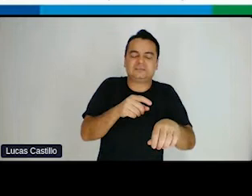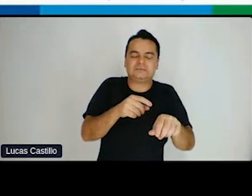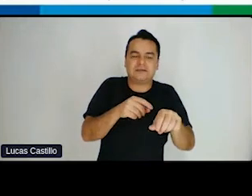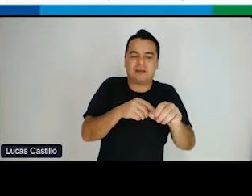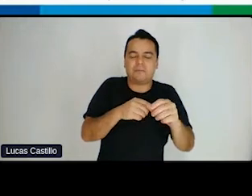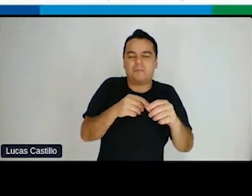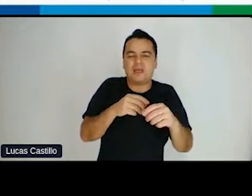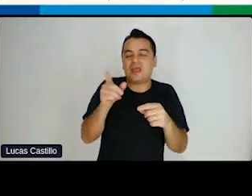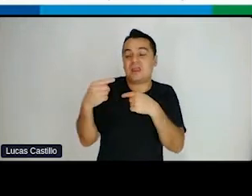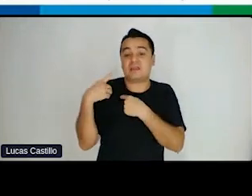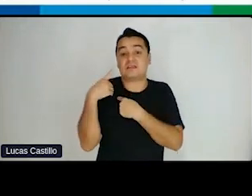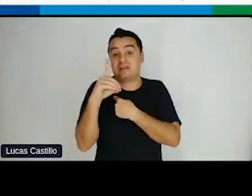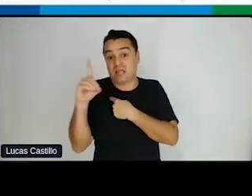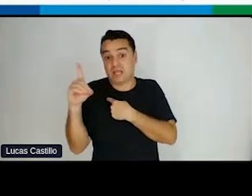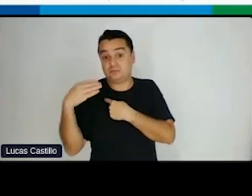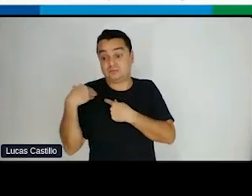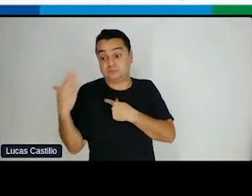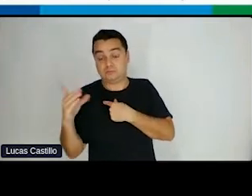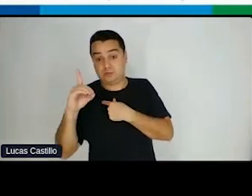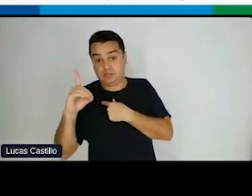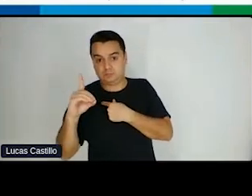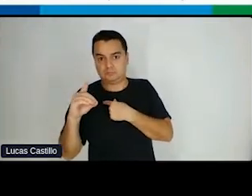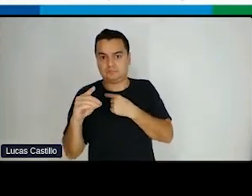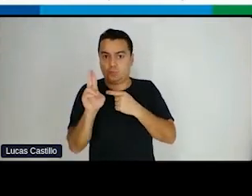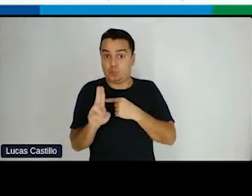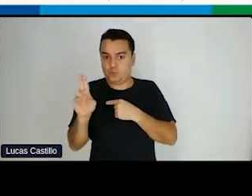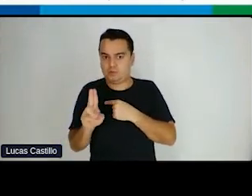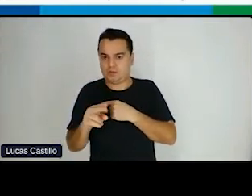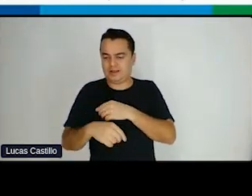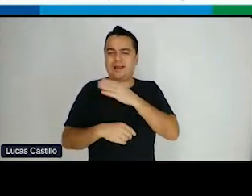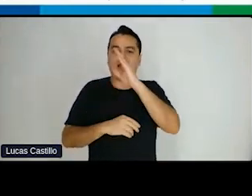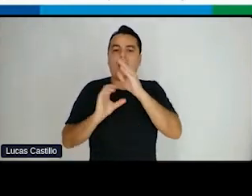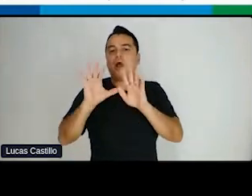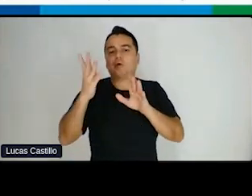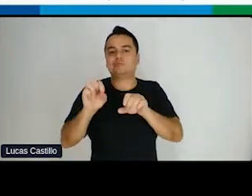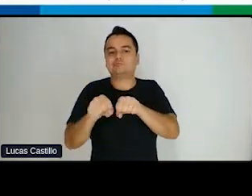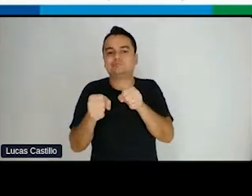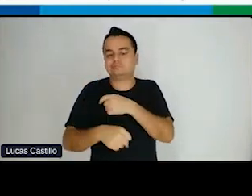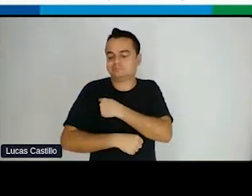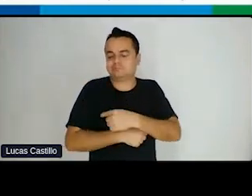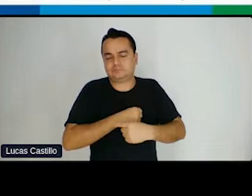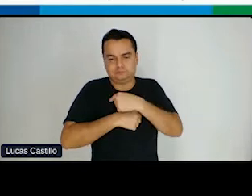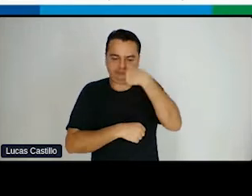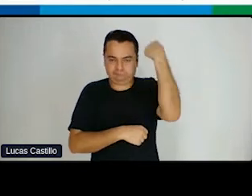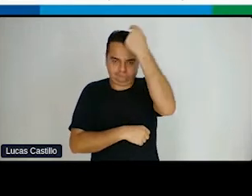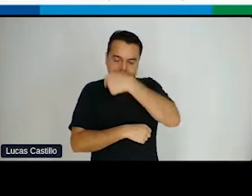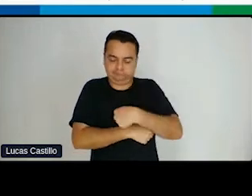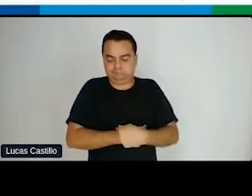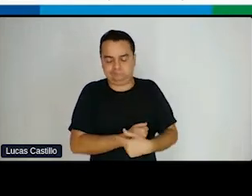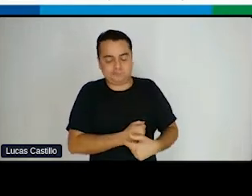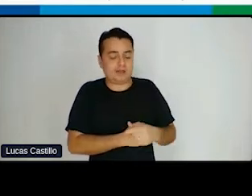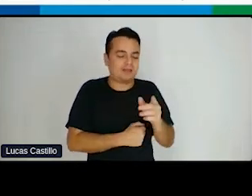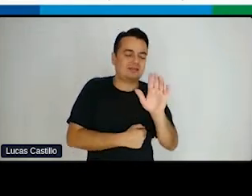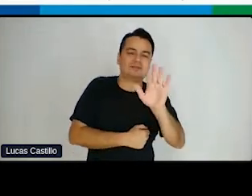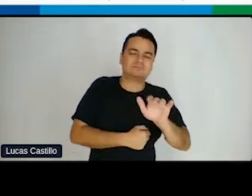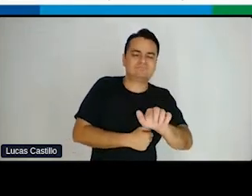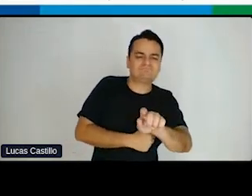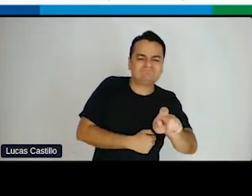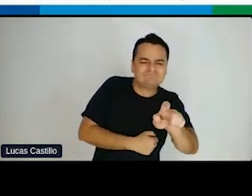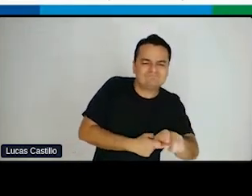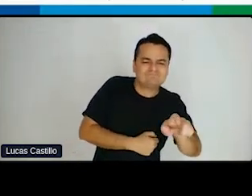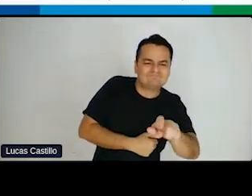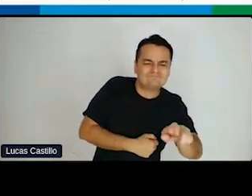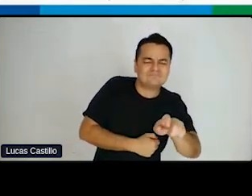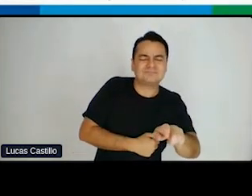habilidade? Aqueles meus botões pequenininhos, aquela navegação que não dá para aumentar, será que ele vai